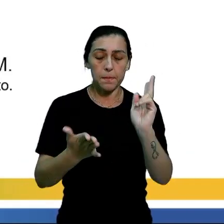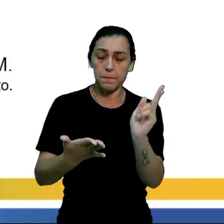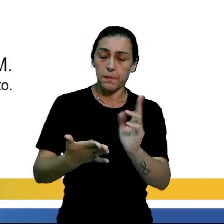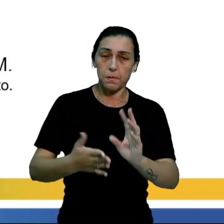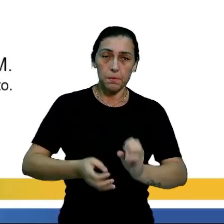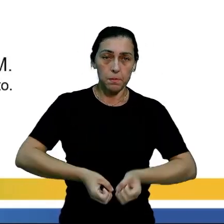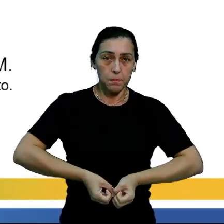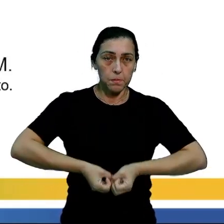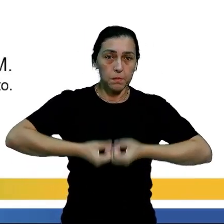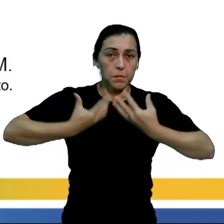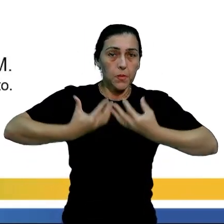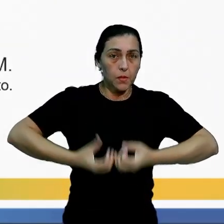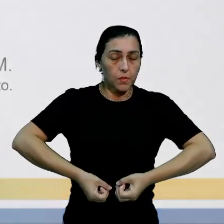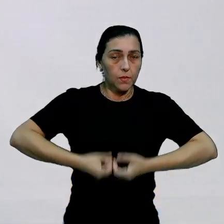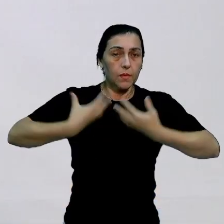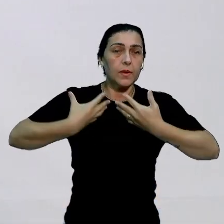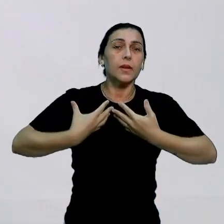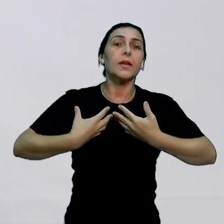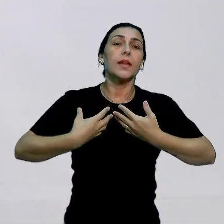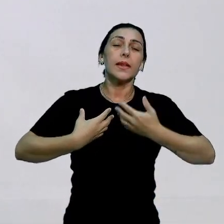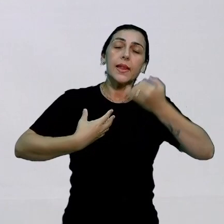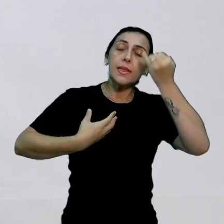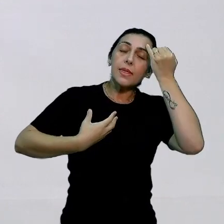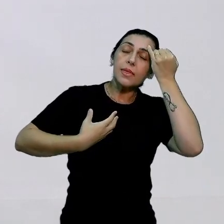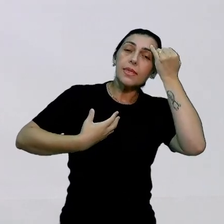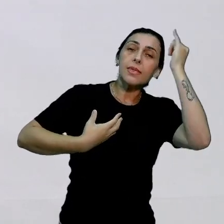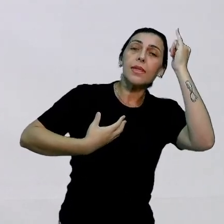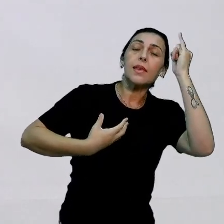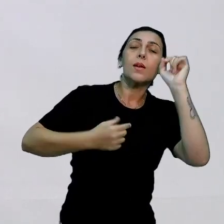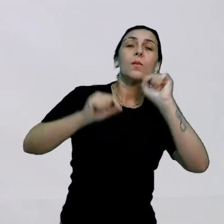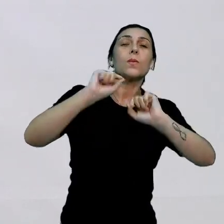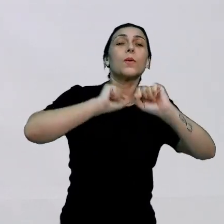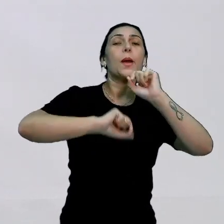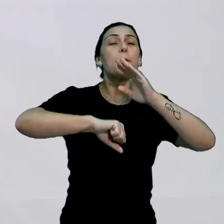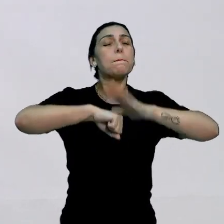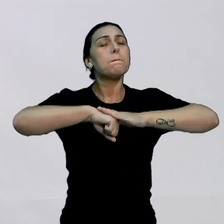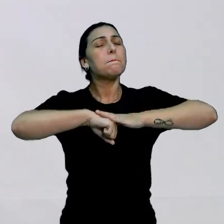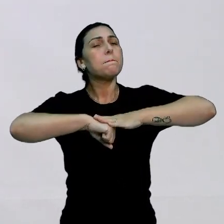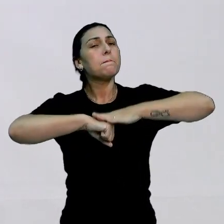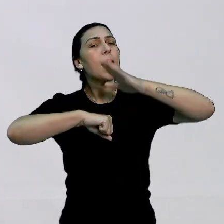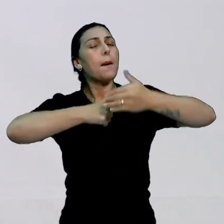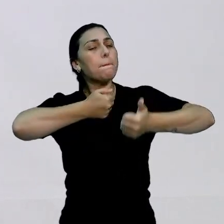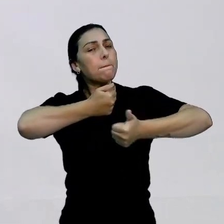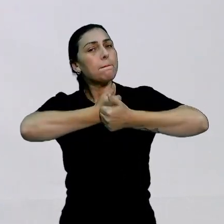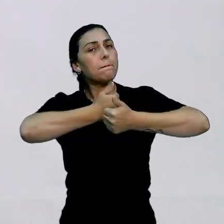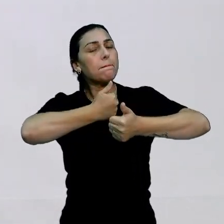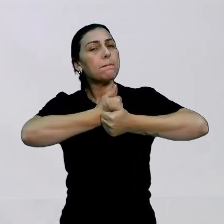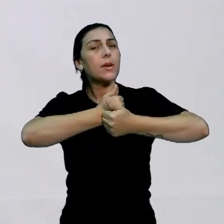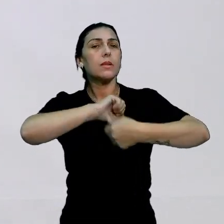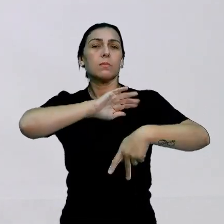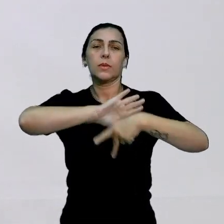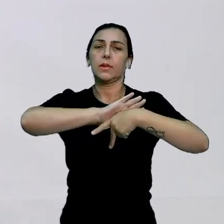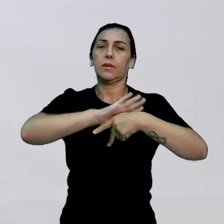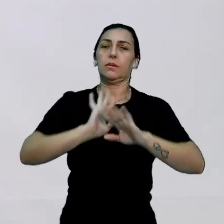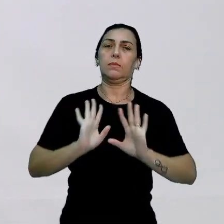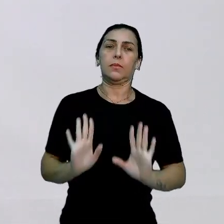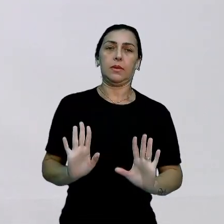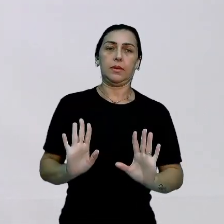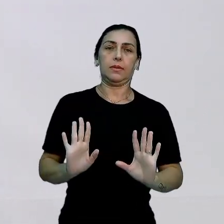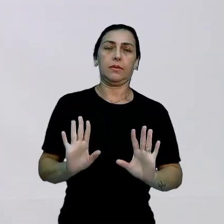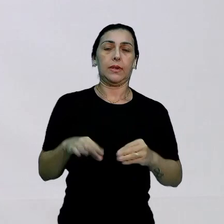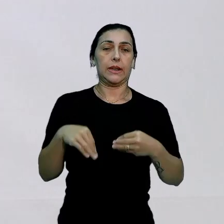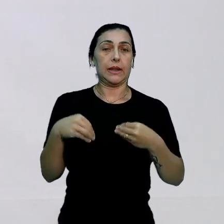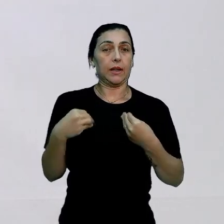ela vai dando, né, vai remetendo a essa ideia cada vez mais próxima de quê? De pertencimento. Vai dando